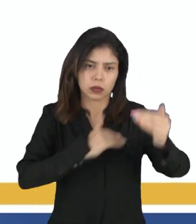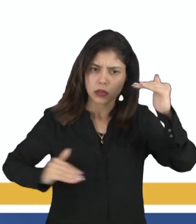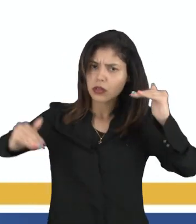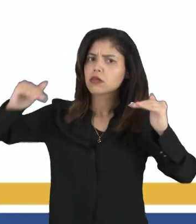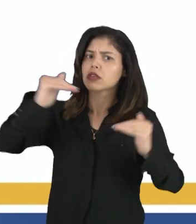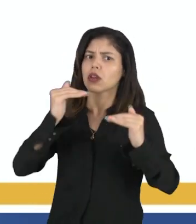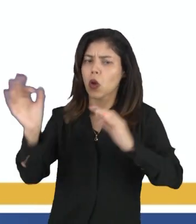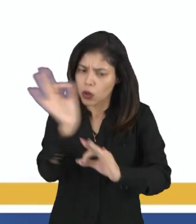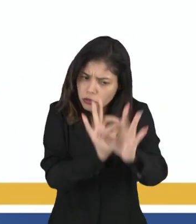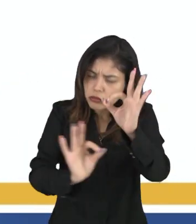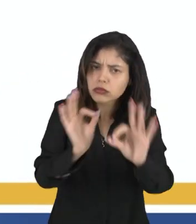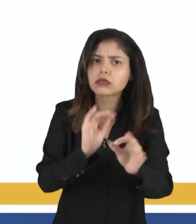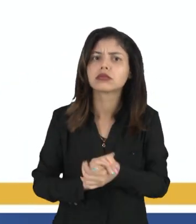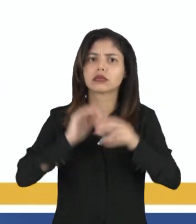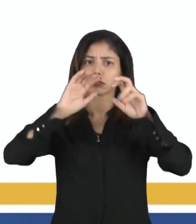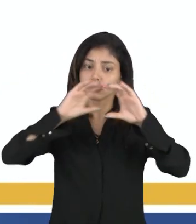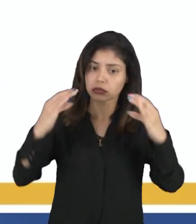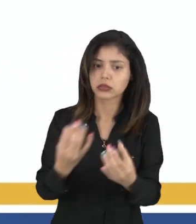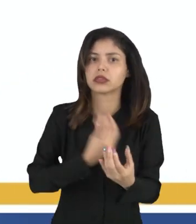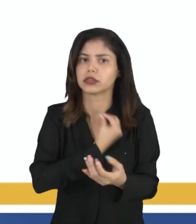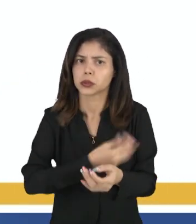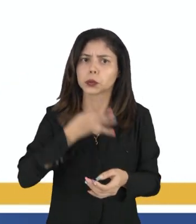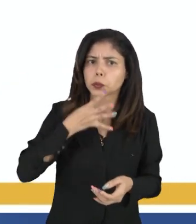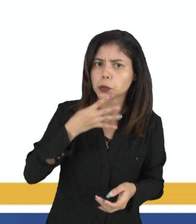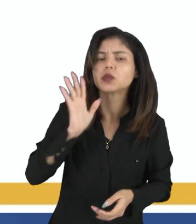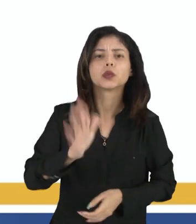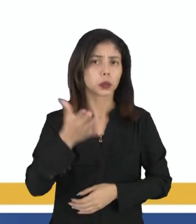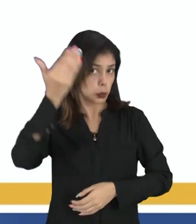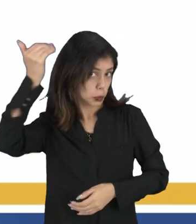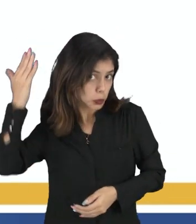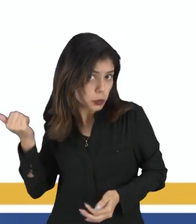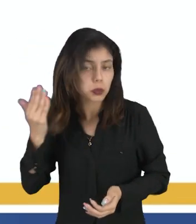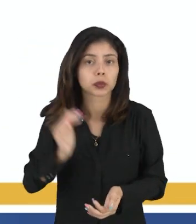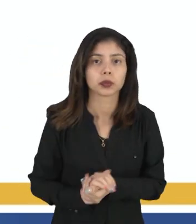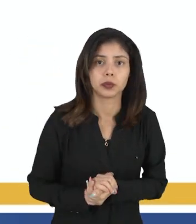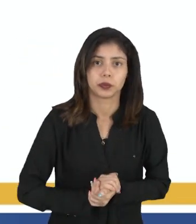ali organizar os seres vivos que eles conheciam na época.